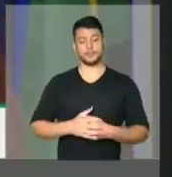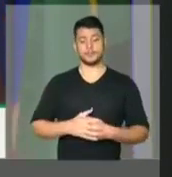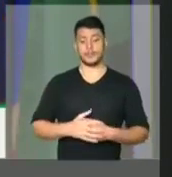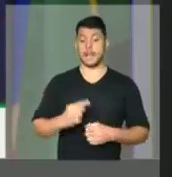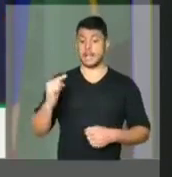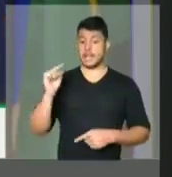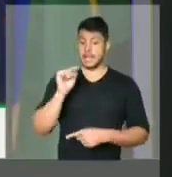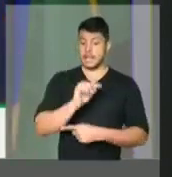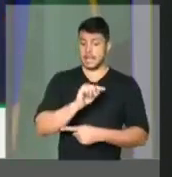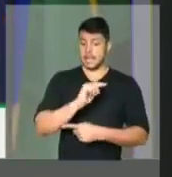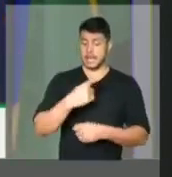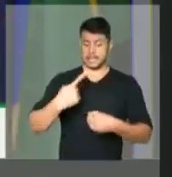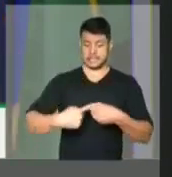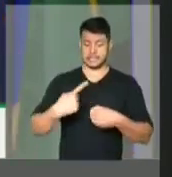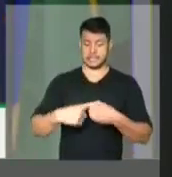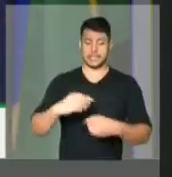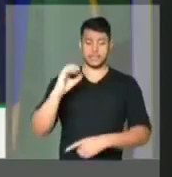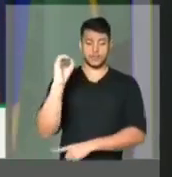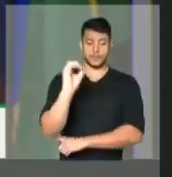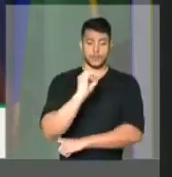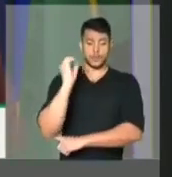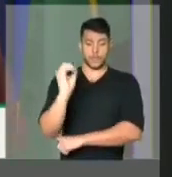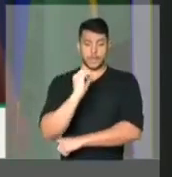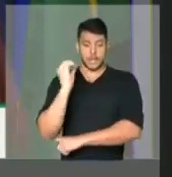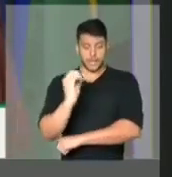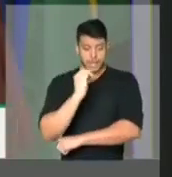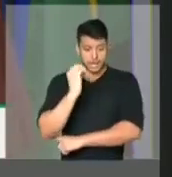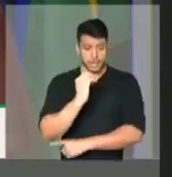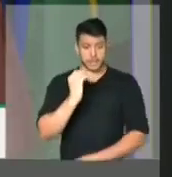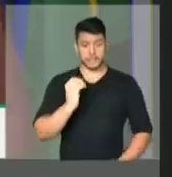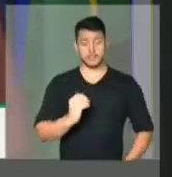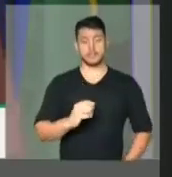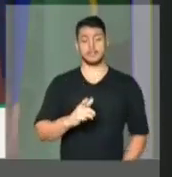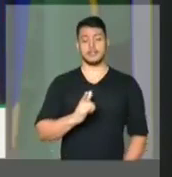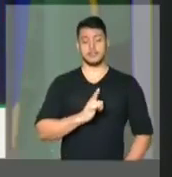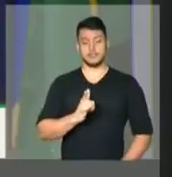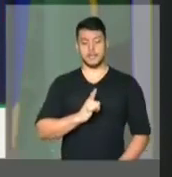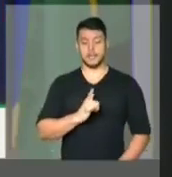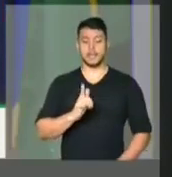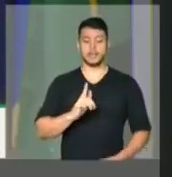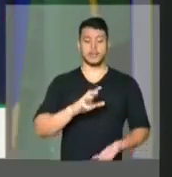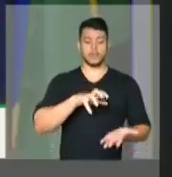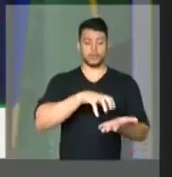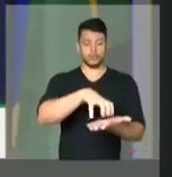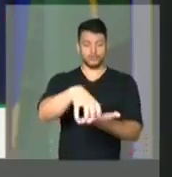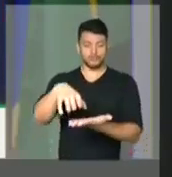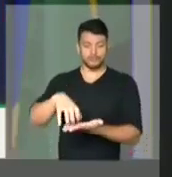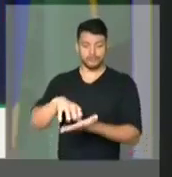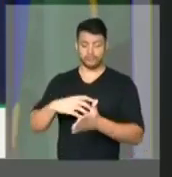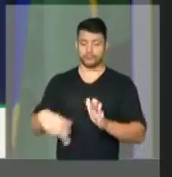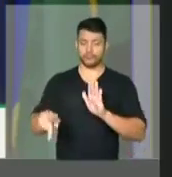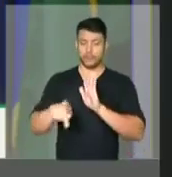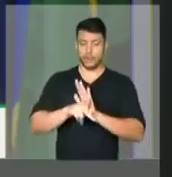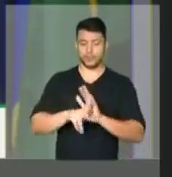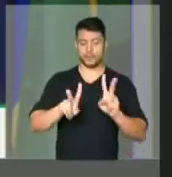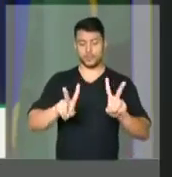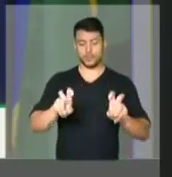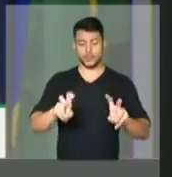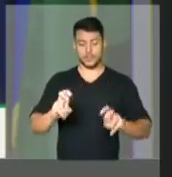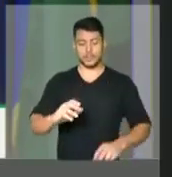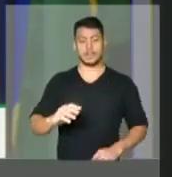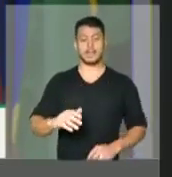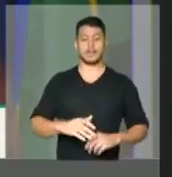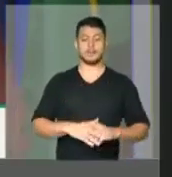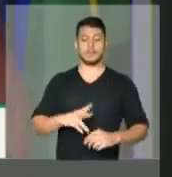ao FEMAMA e à doutora Mayra Kaleff, que na última oportunidade com o vice-presidente da República o abordou